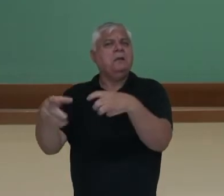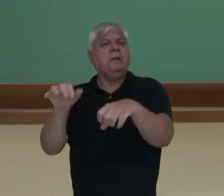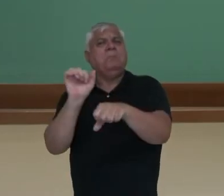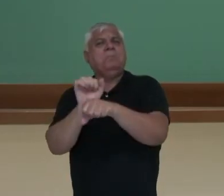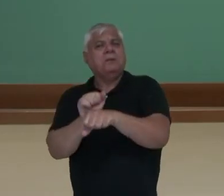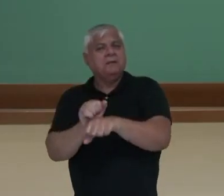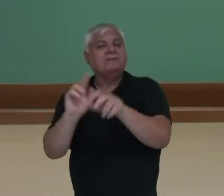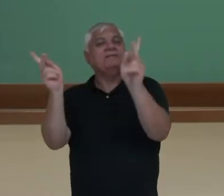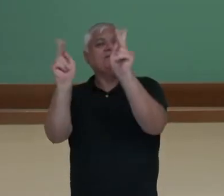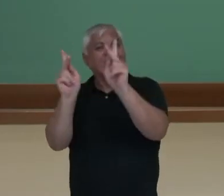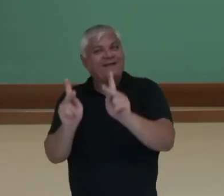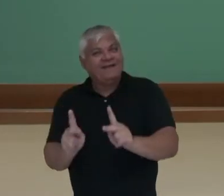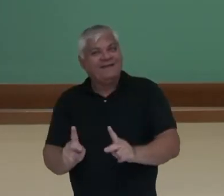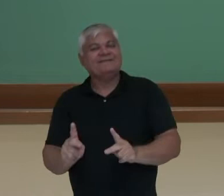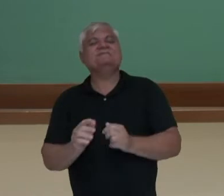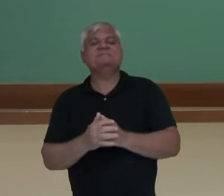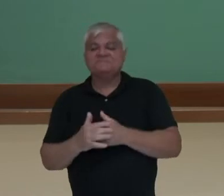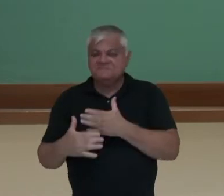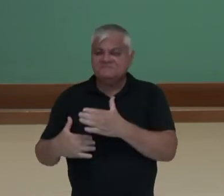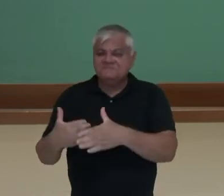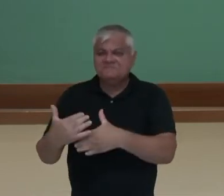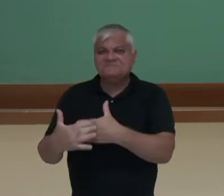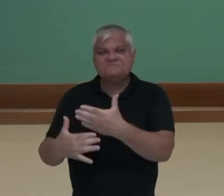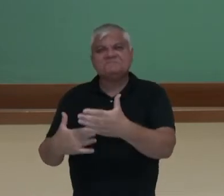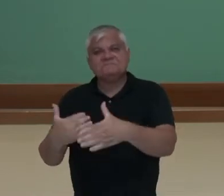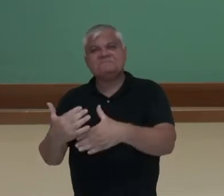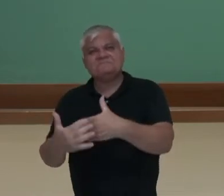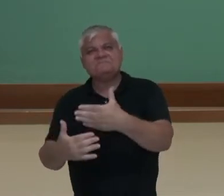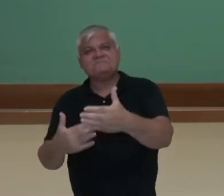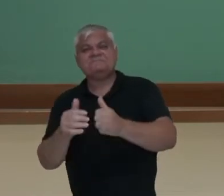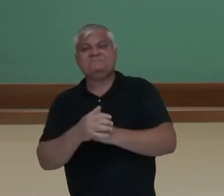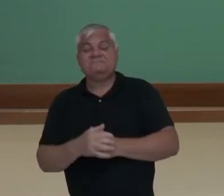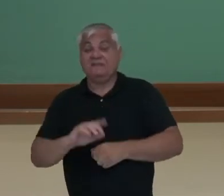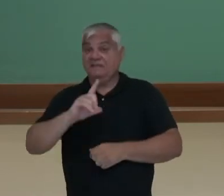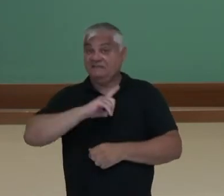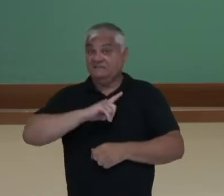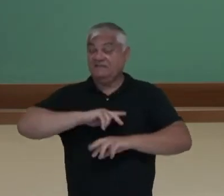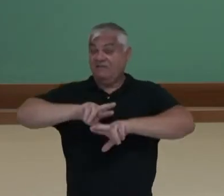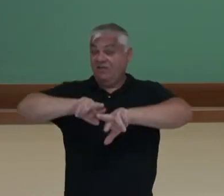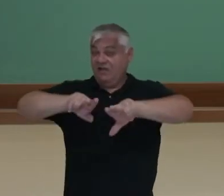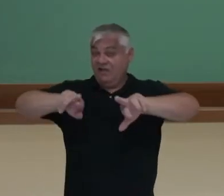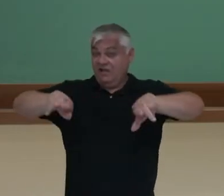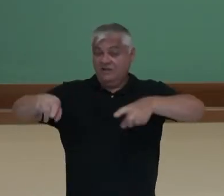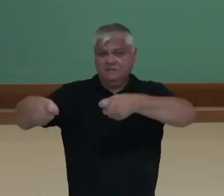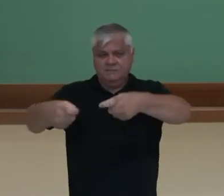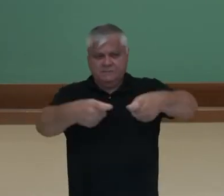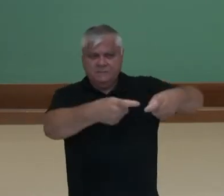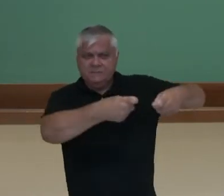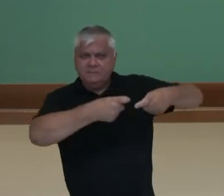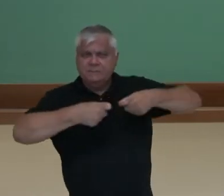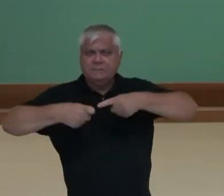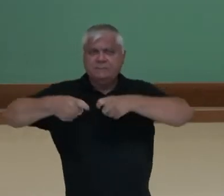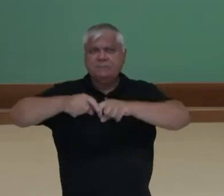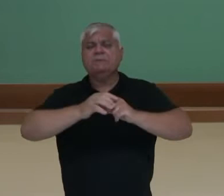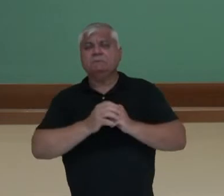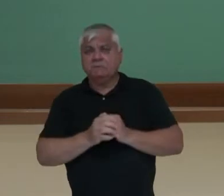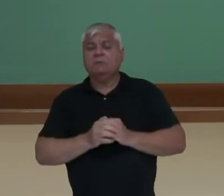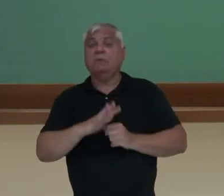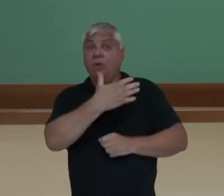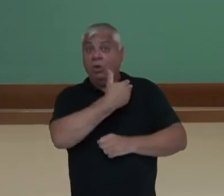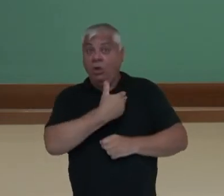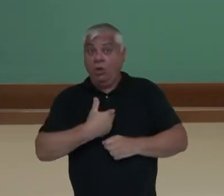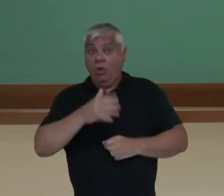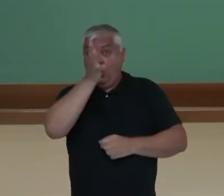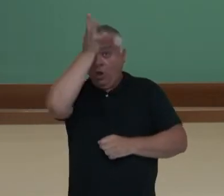gente viu ali com as guerras púnicas contra os cartagineses, a gente viu outras guerras, né, o Império Romano passou por um período